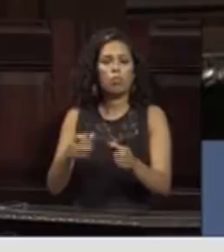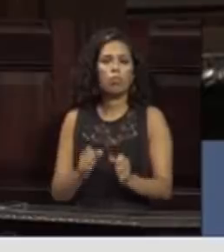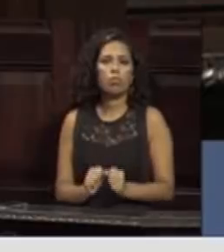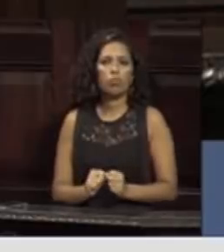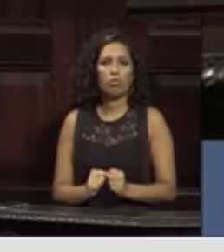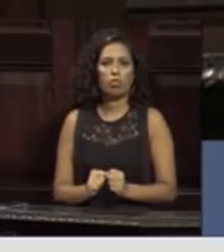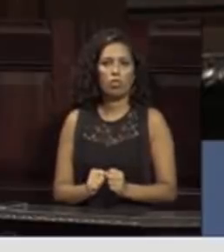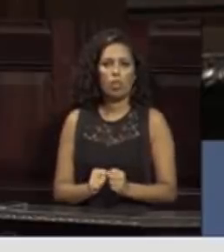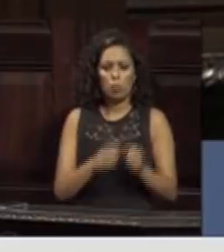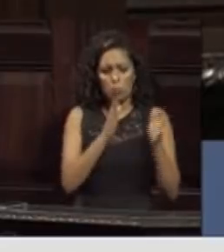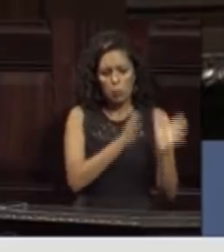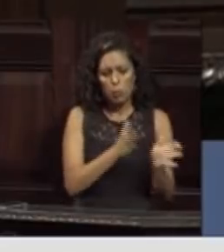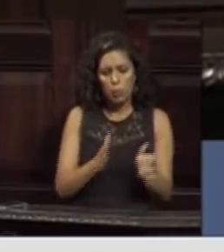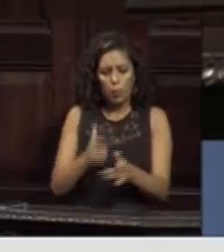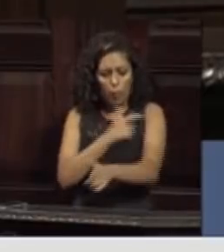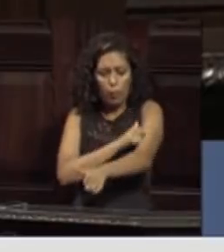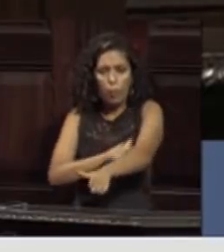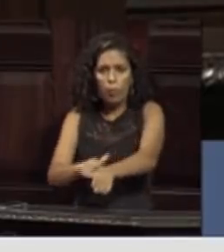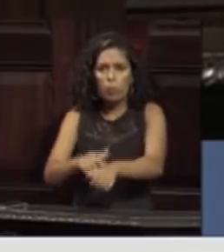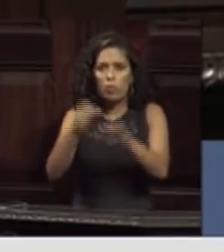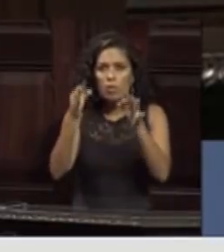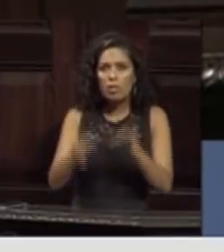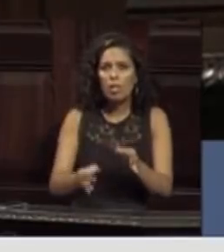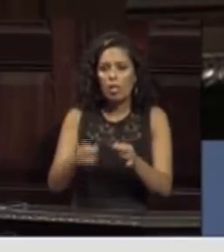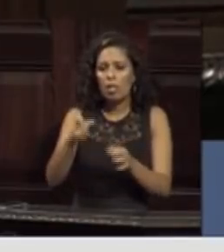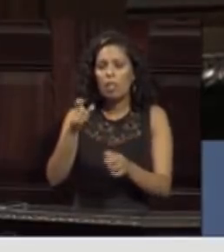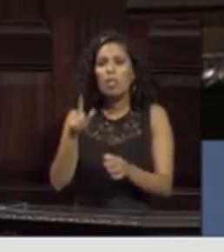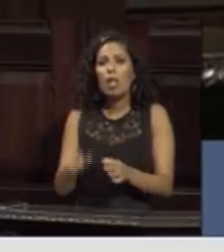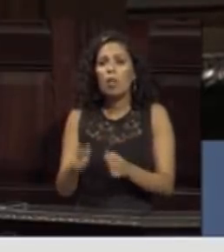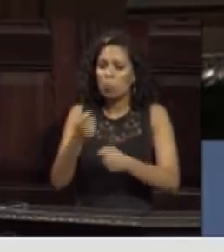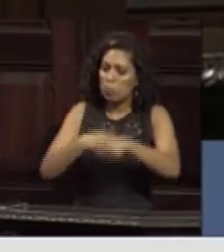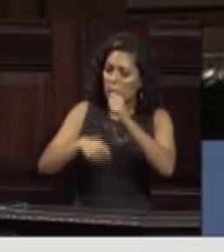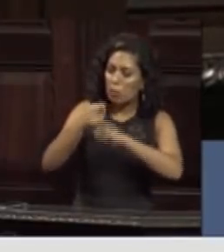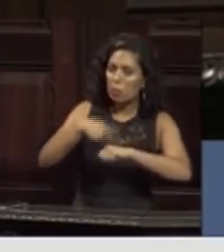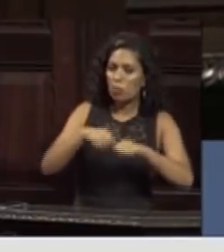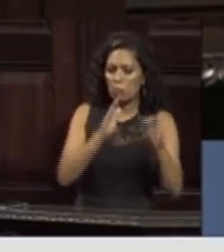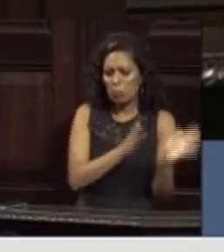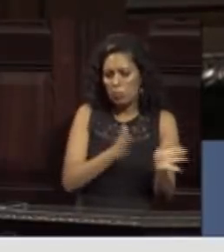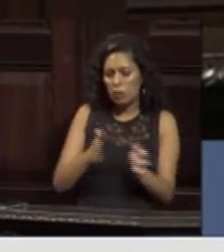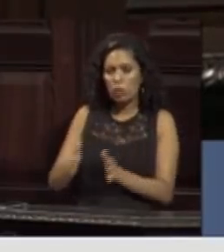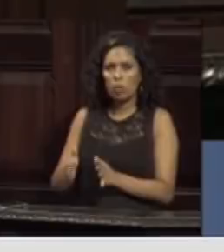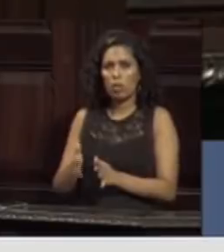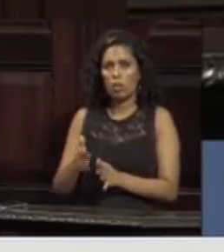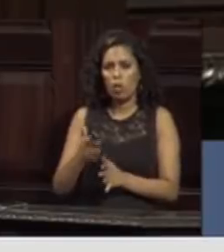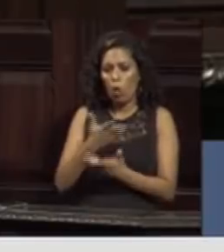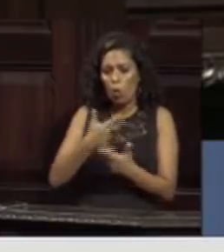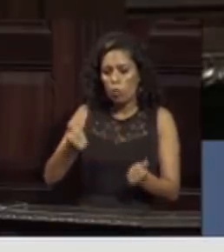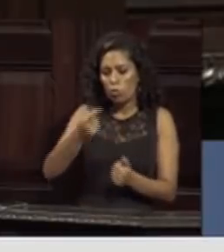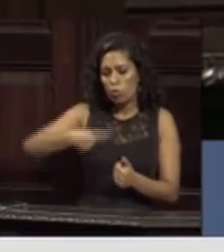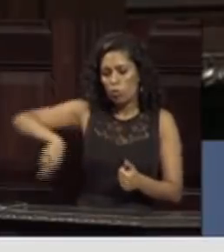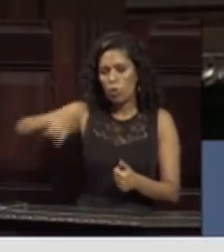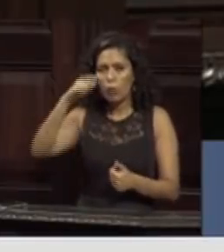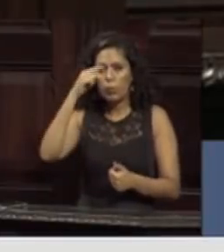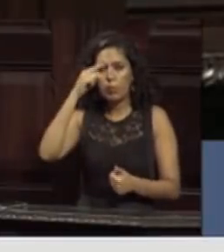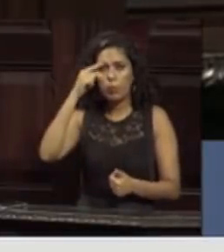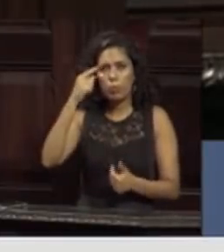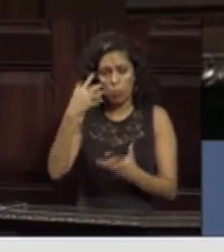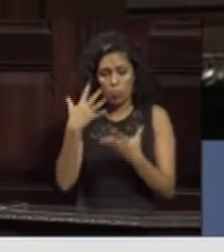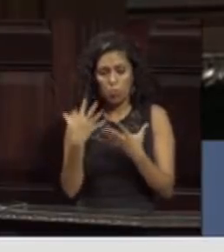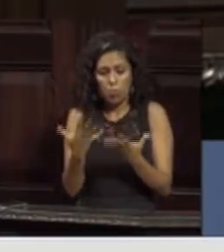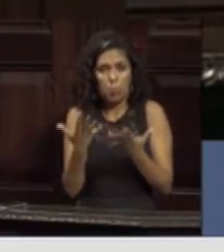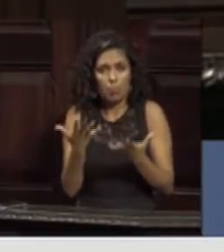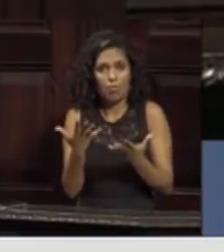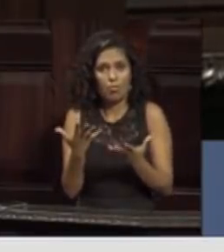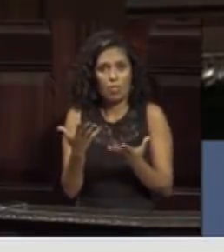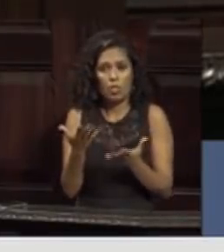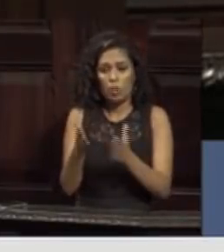se você deva fazer a administração com planejamento. E é isto que todos nós desejamos. Por isso, eu peço